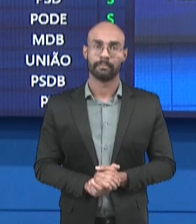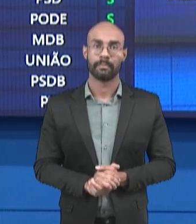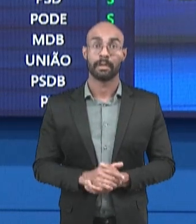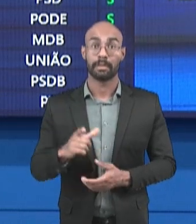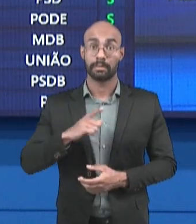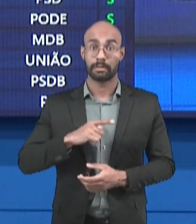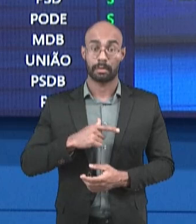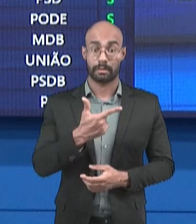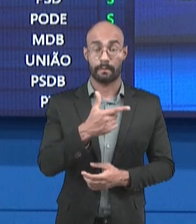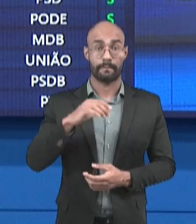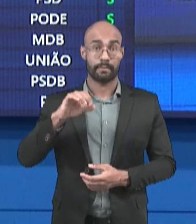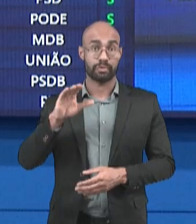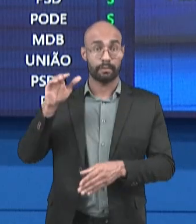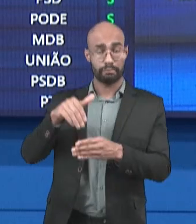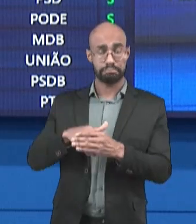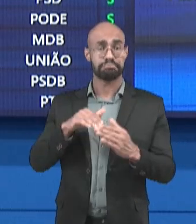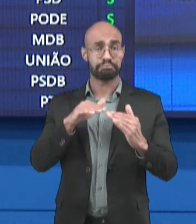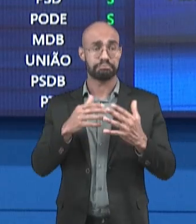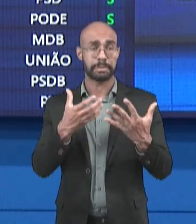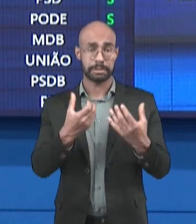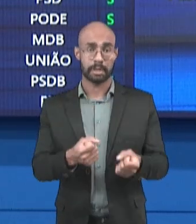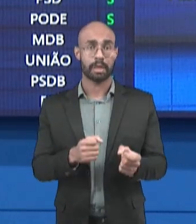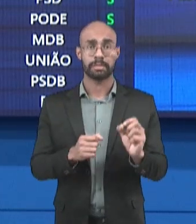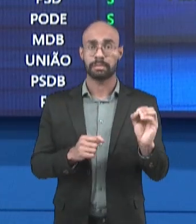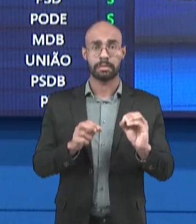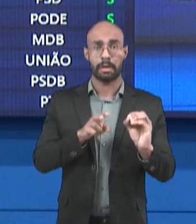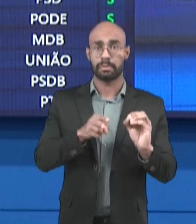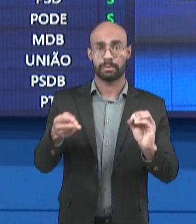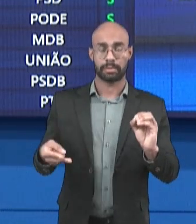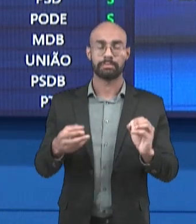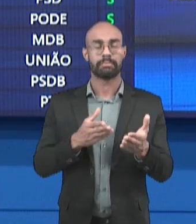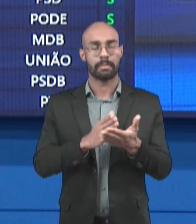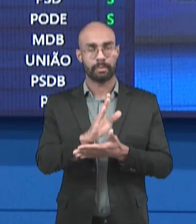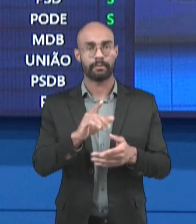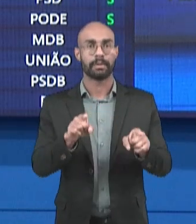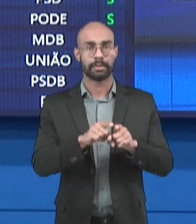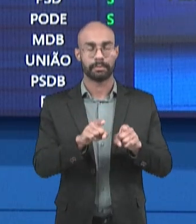São 20 votos favoráveis, nenhum voto contrário. Aprovado, vai ao expediente.